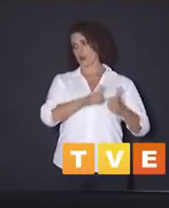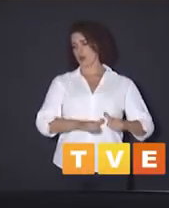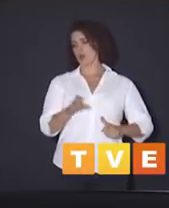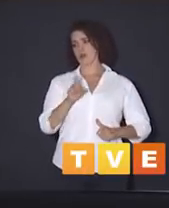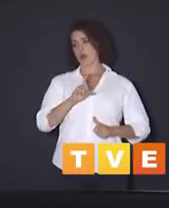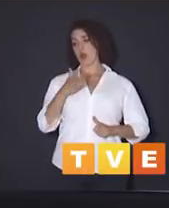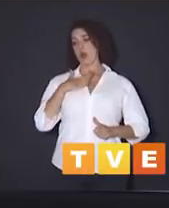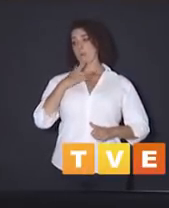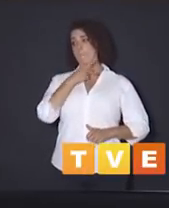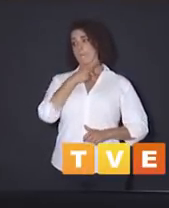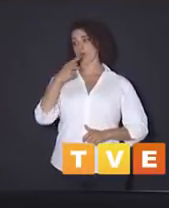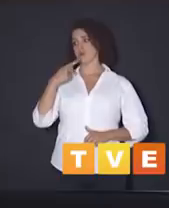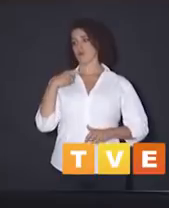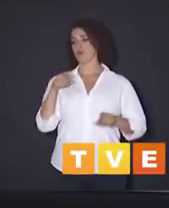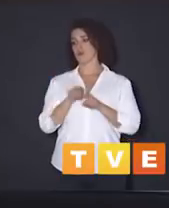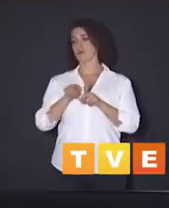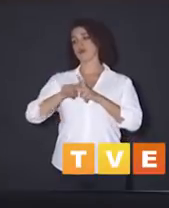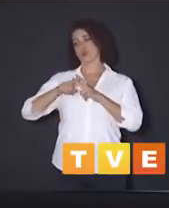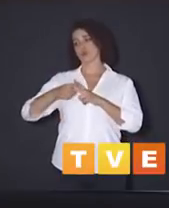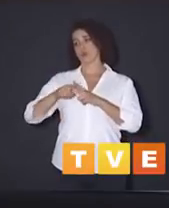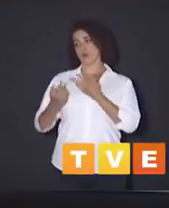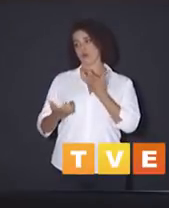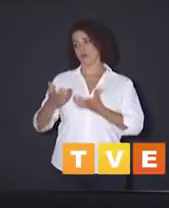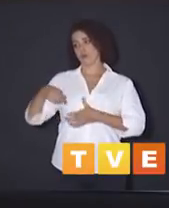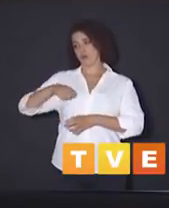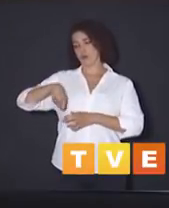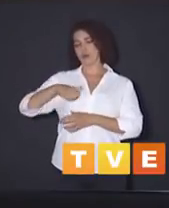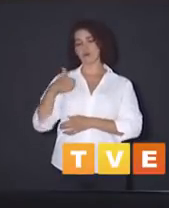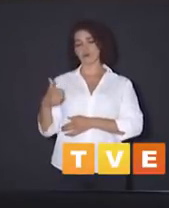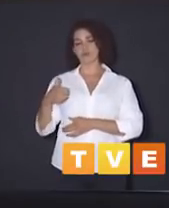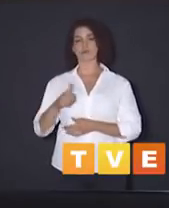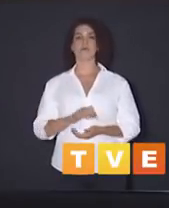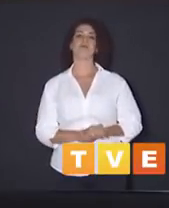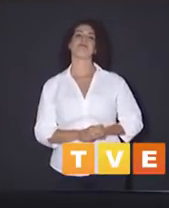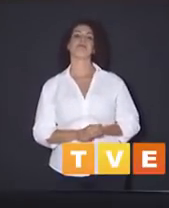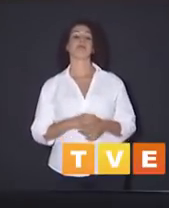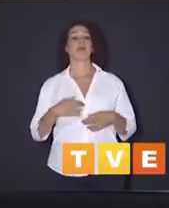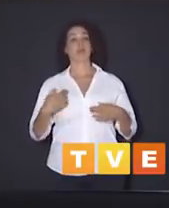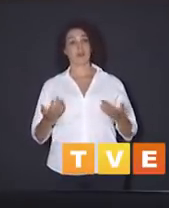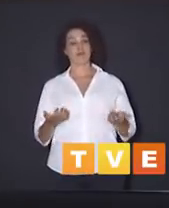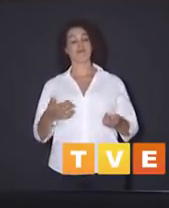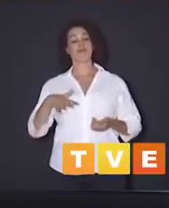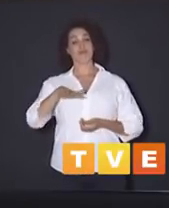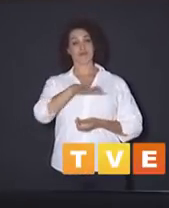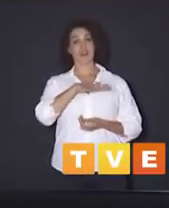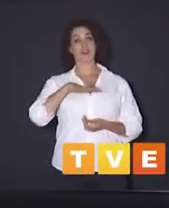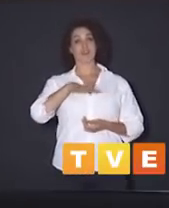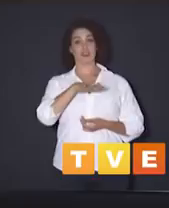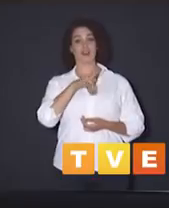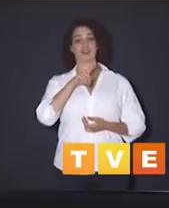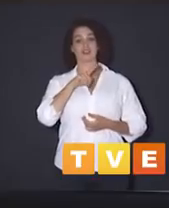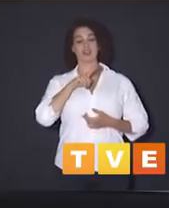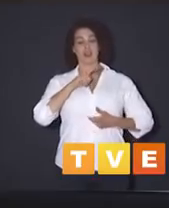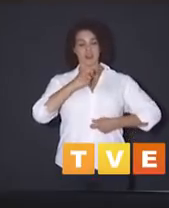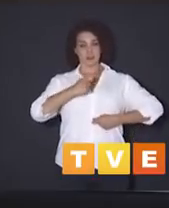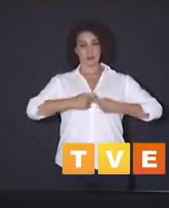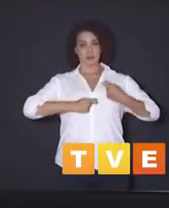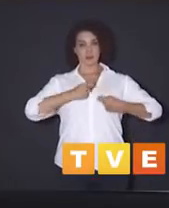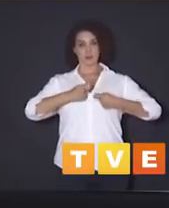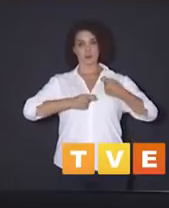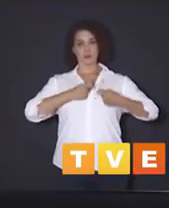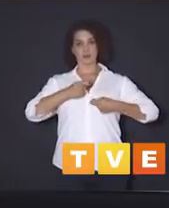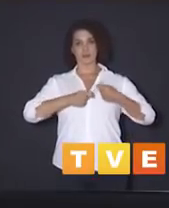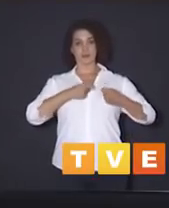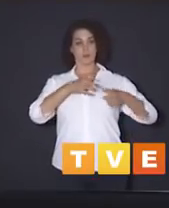fogão este território tem um comércio muito ativo eu passei